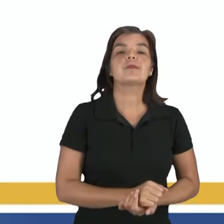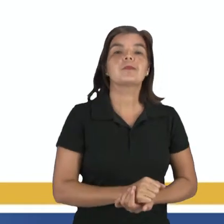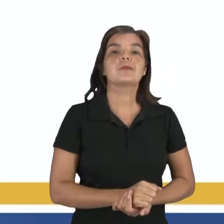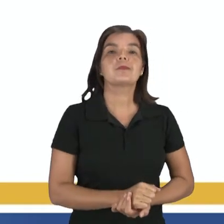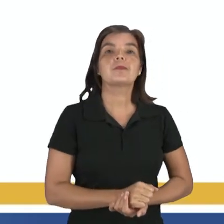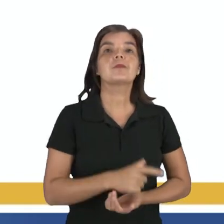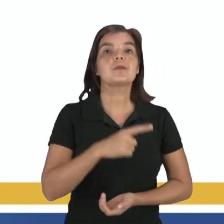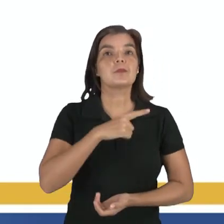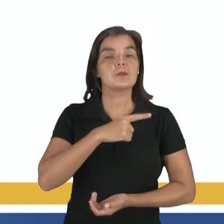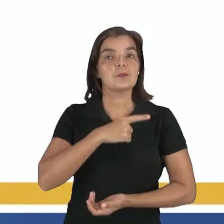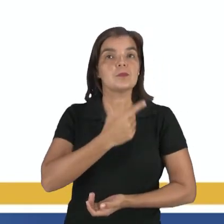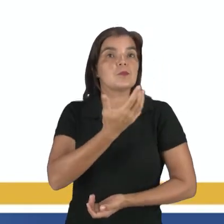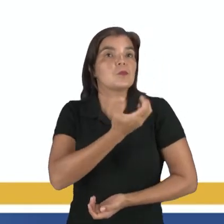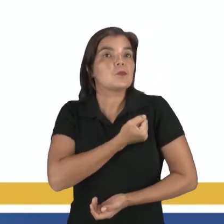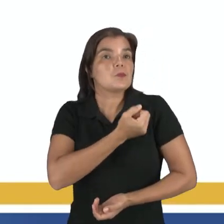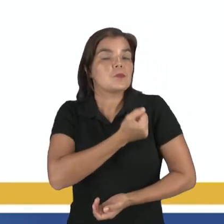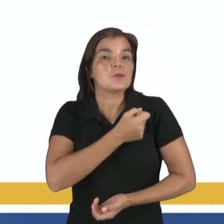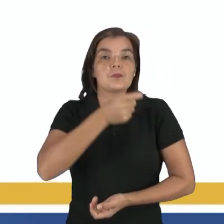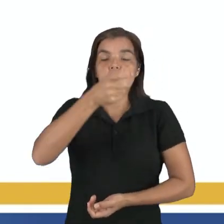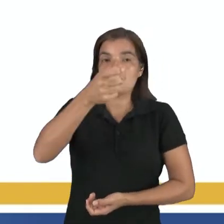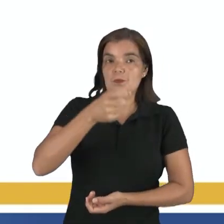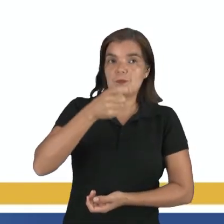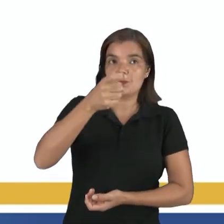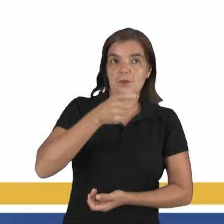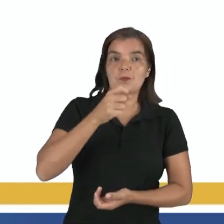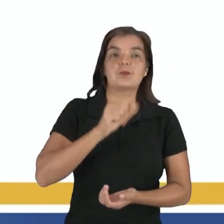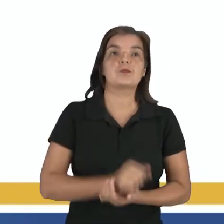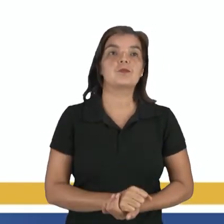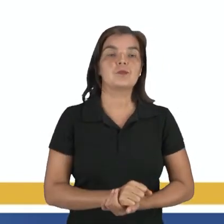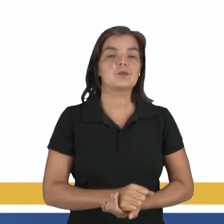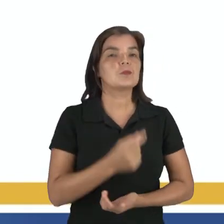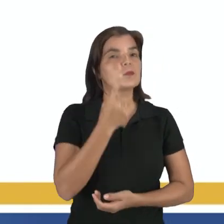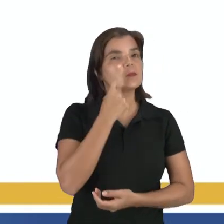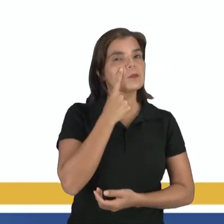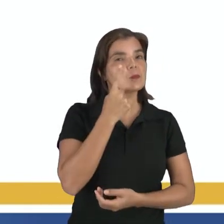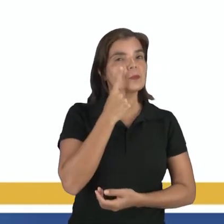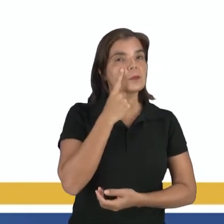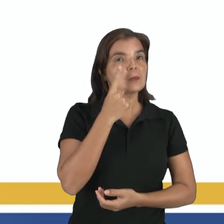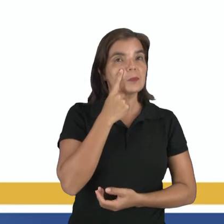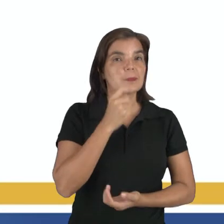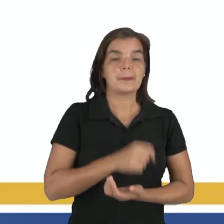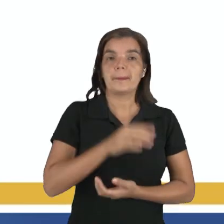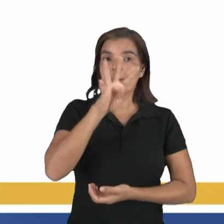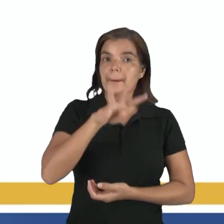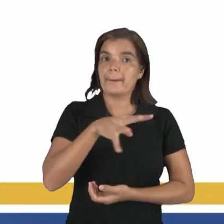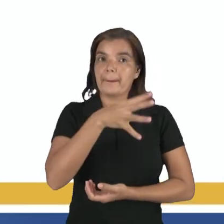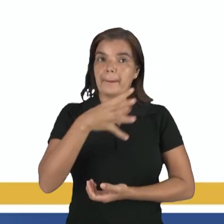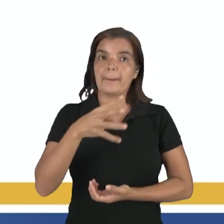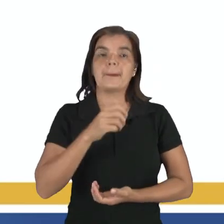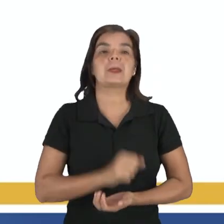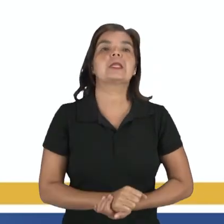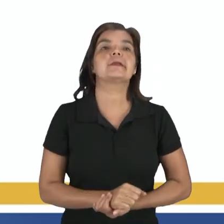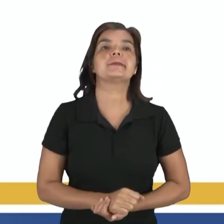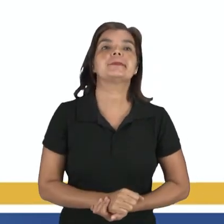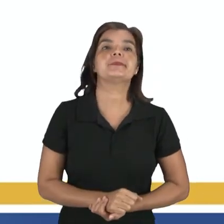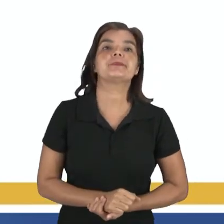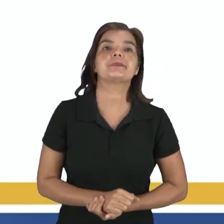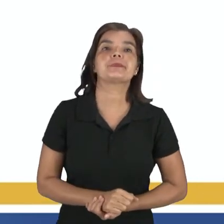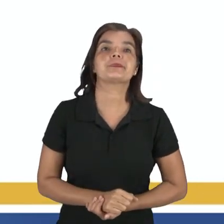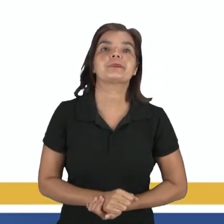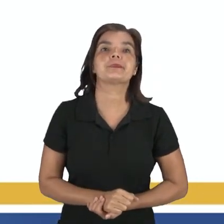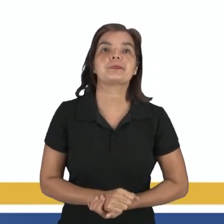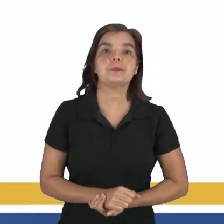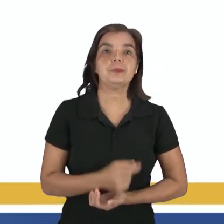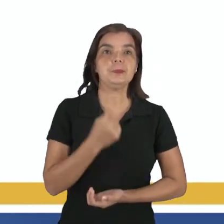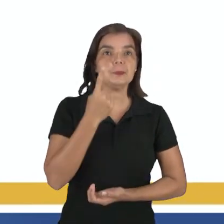a seguir, atribuímos os valores. Então, olhem bem essa tabela abaixo. Quando